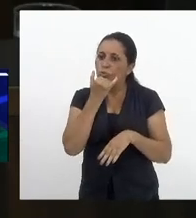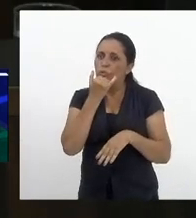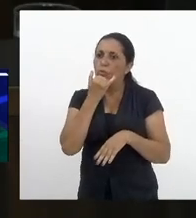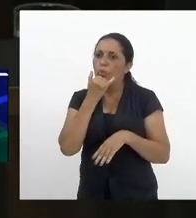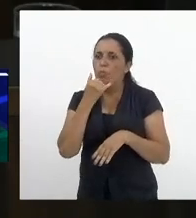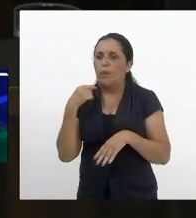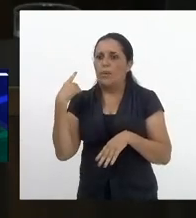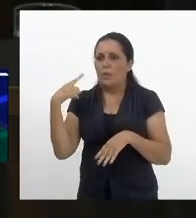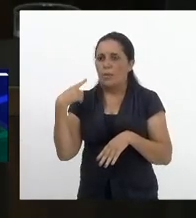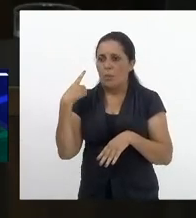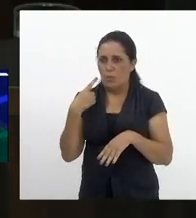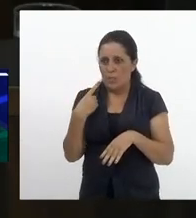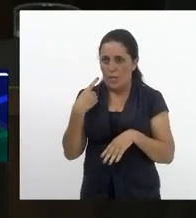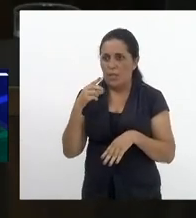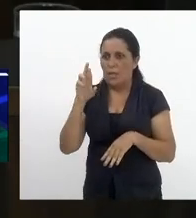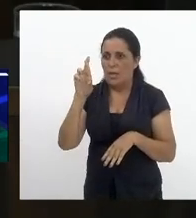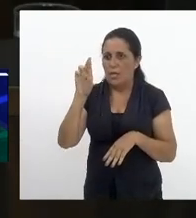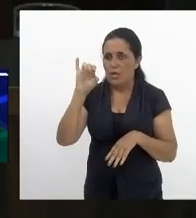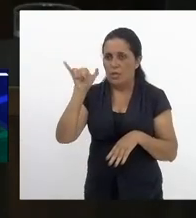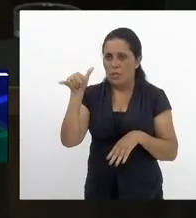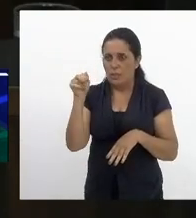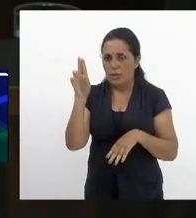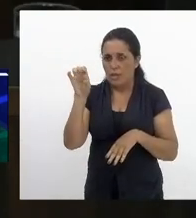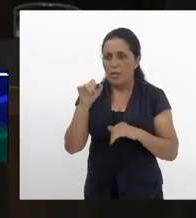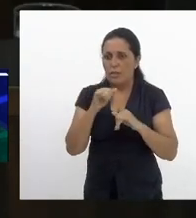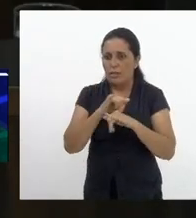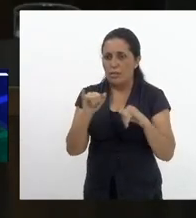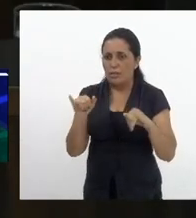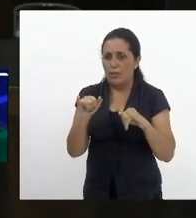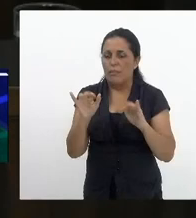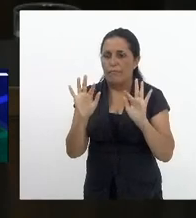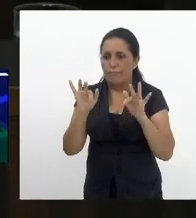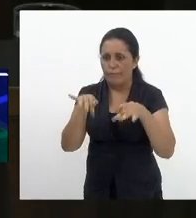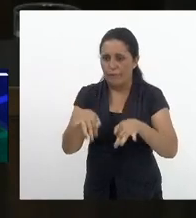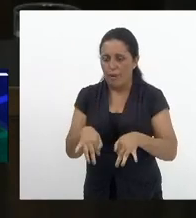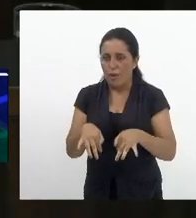enfermeira Rejane, declaro encerrado o expediente